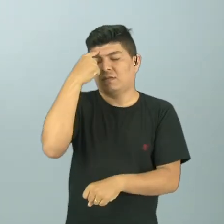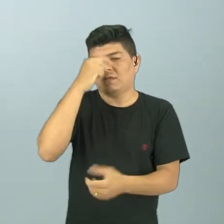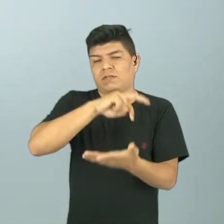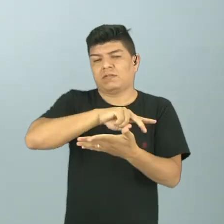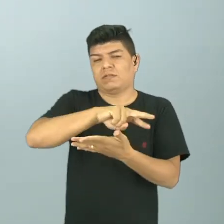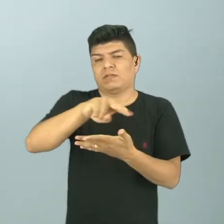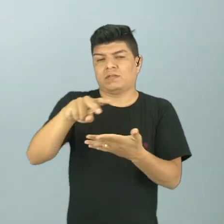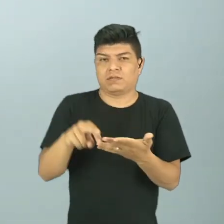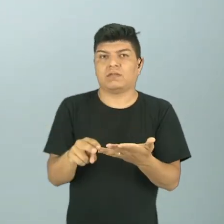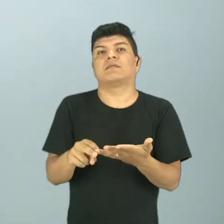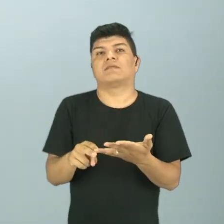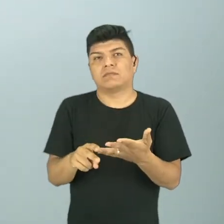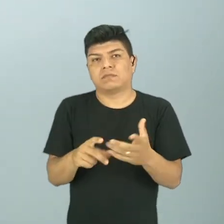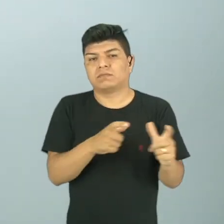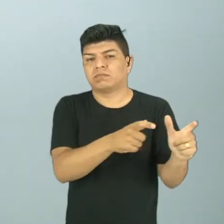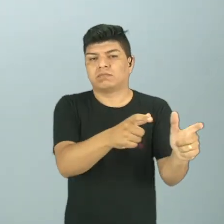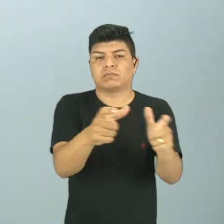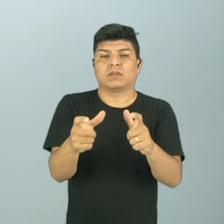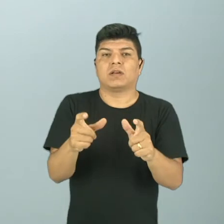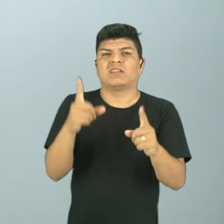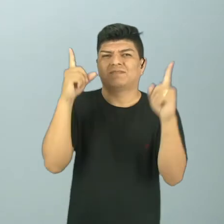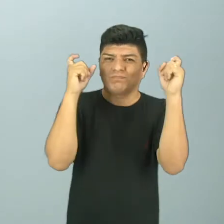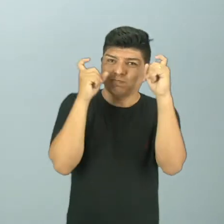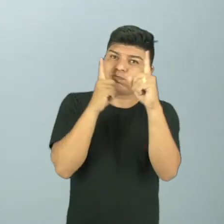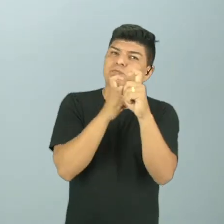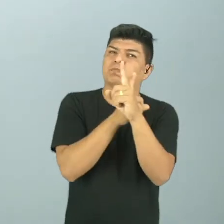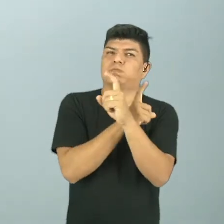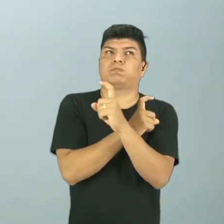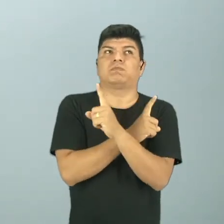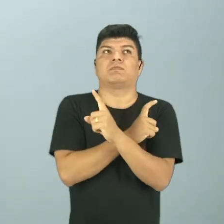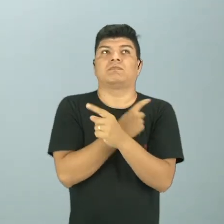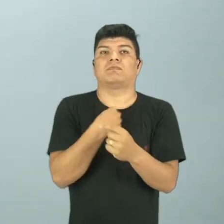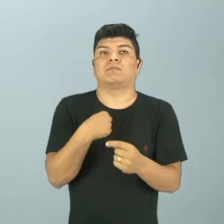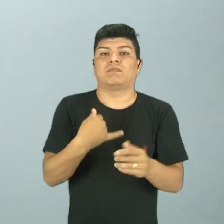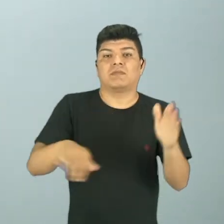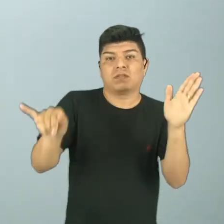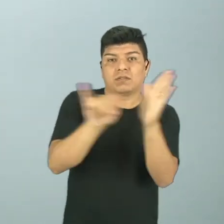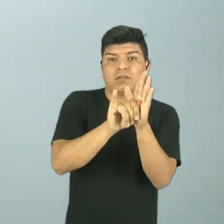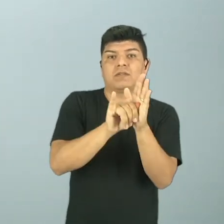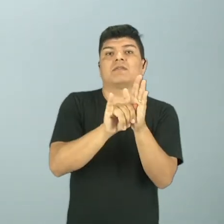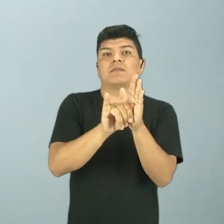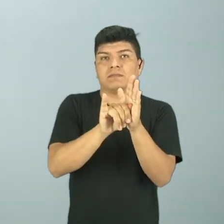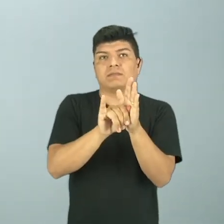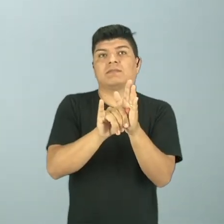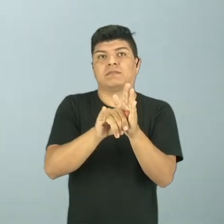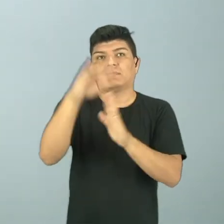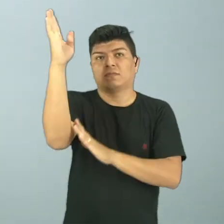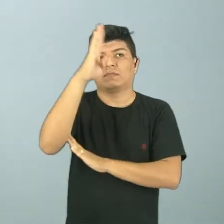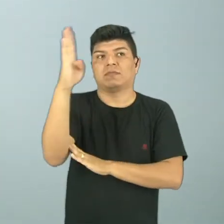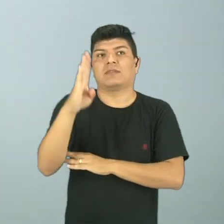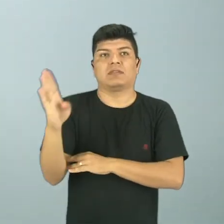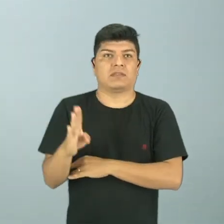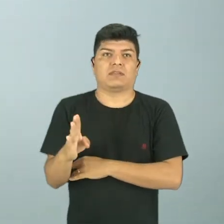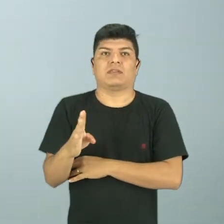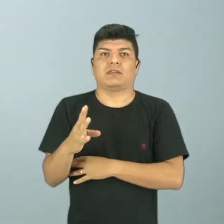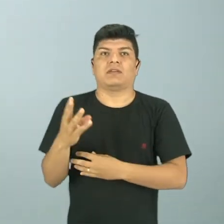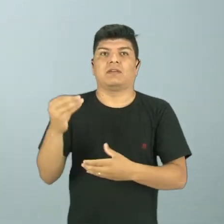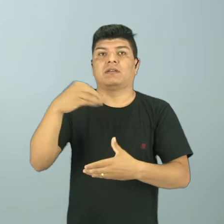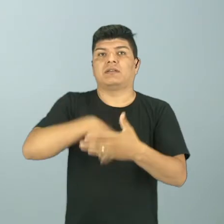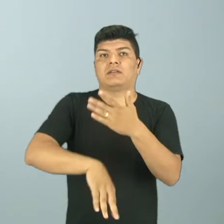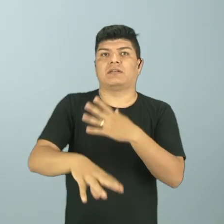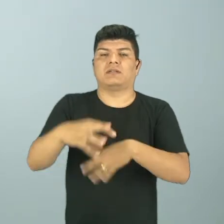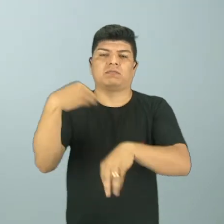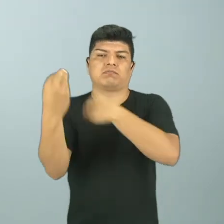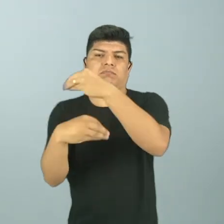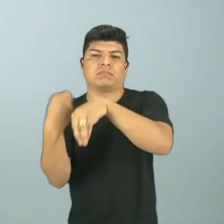várias nacionalidades. Por que a gente tem tanta dificuldade em definir a identidade brasileira? Porque a identidade brasileira foi composta por esse